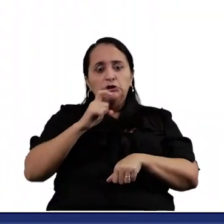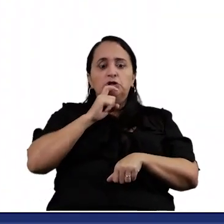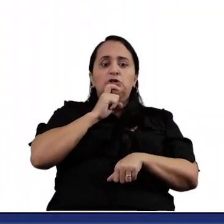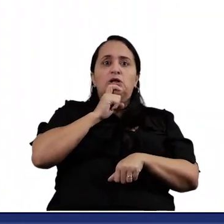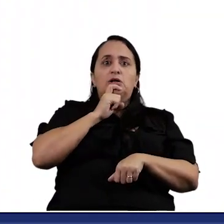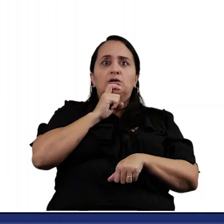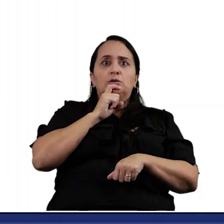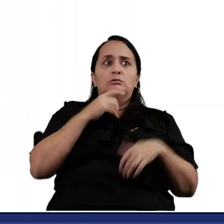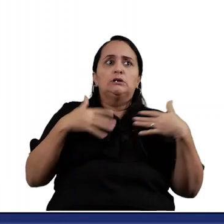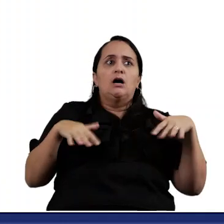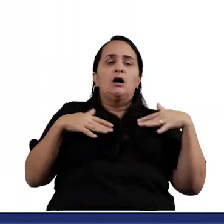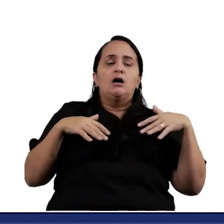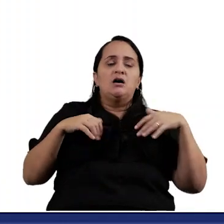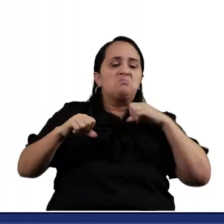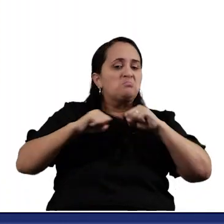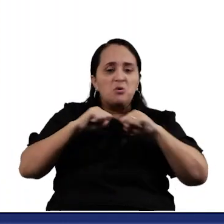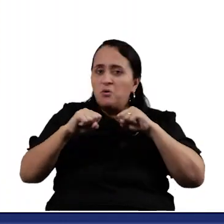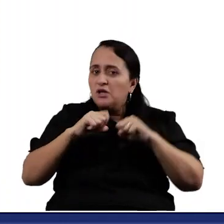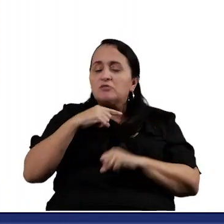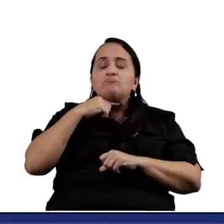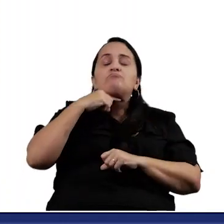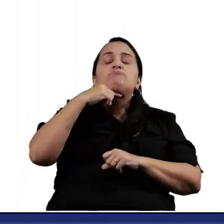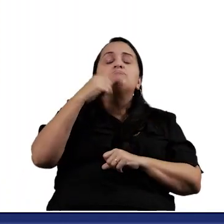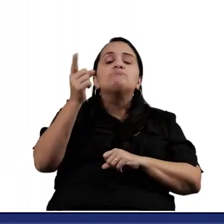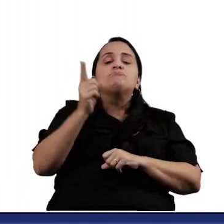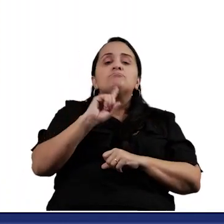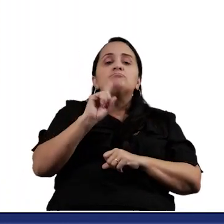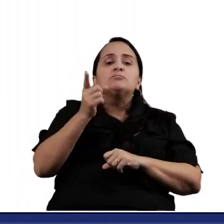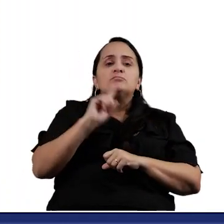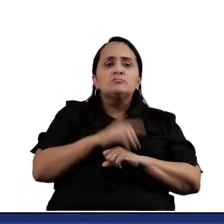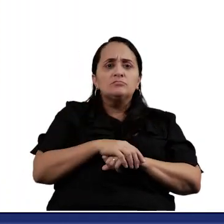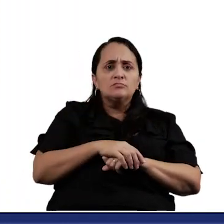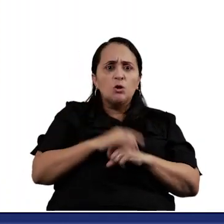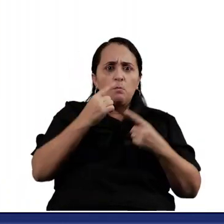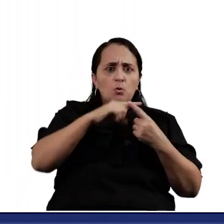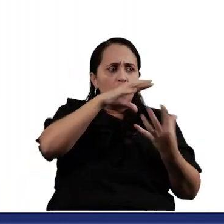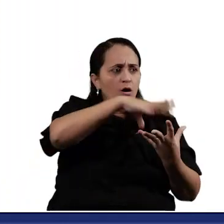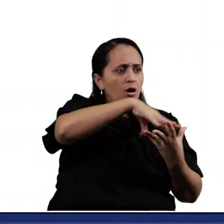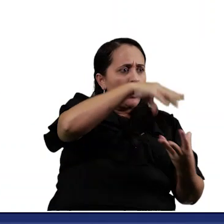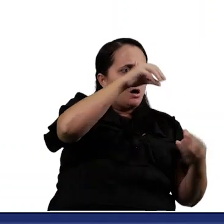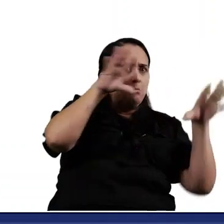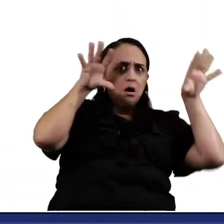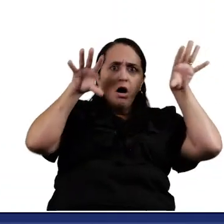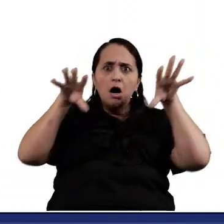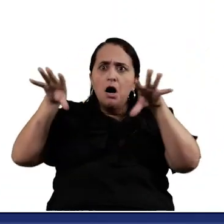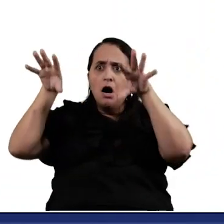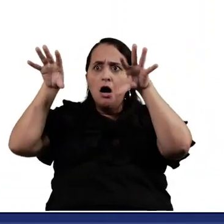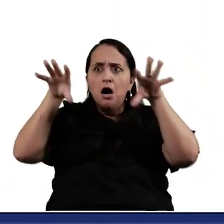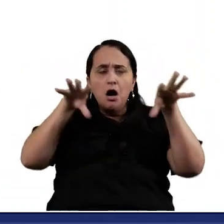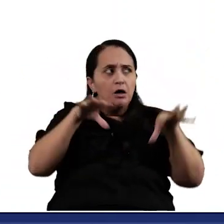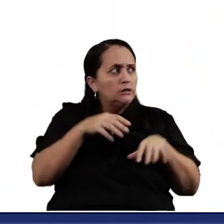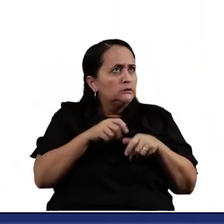adiantava correr porque assombração sabia até seu nome melhor era continuar deitado